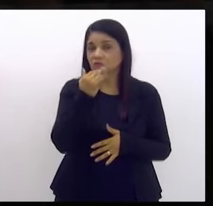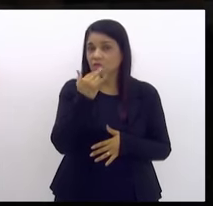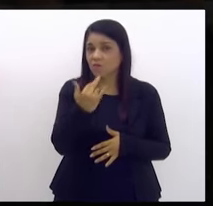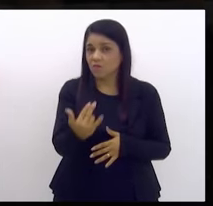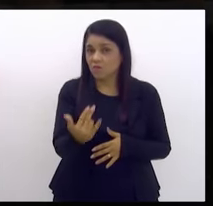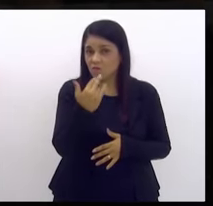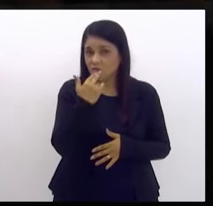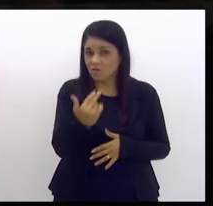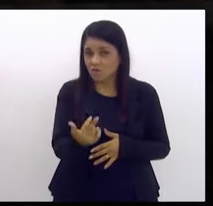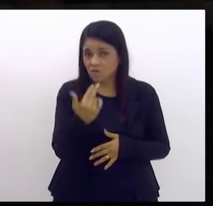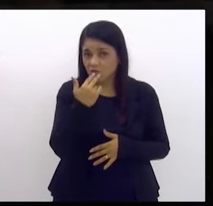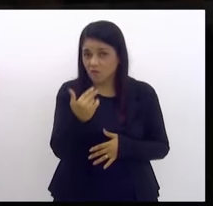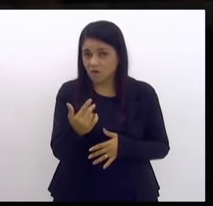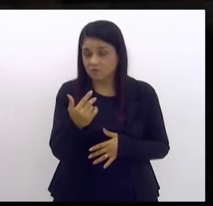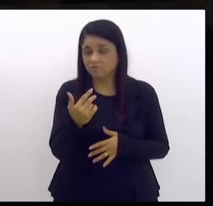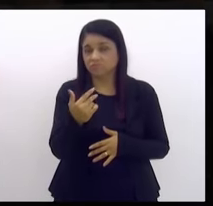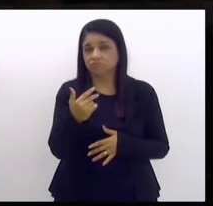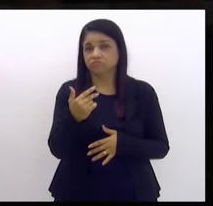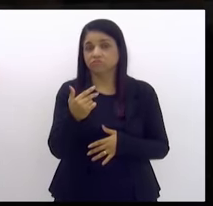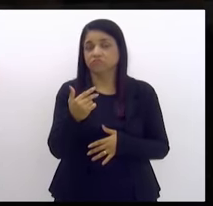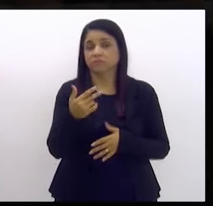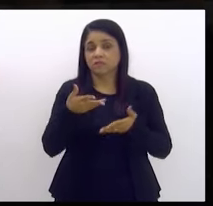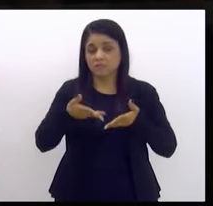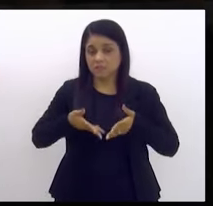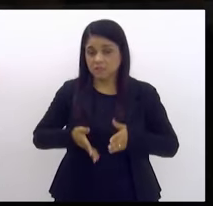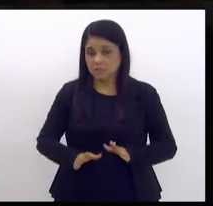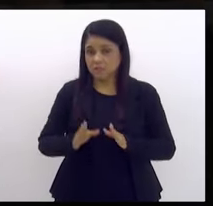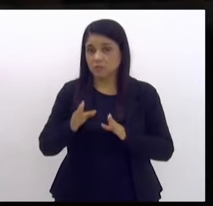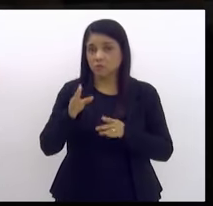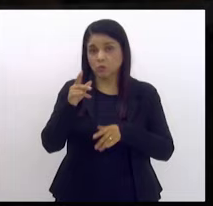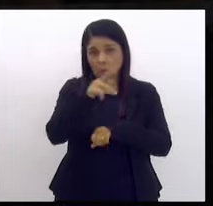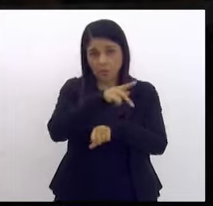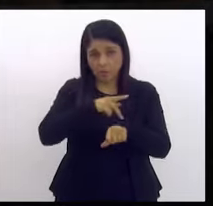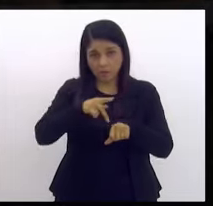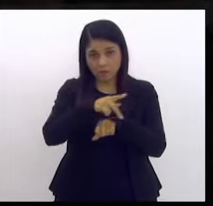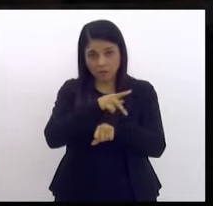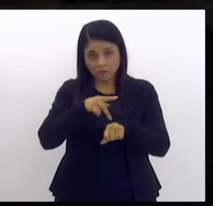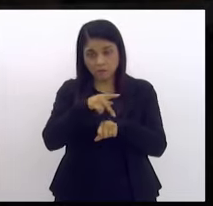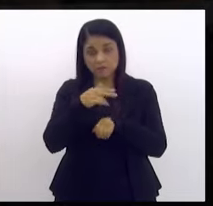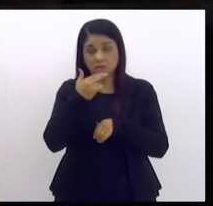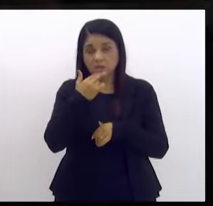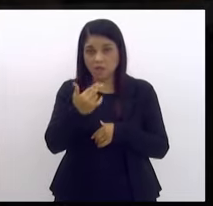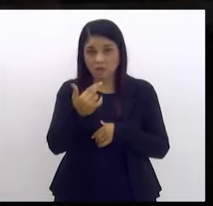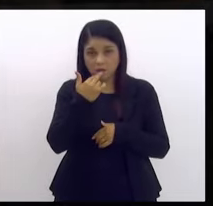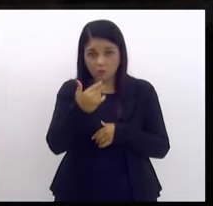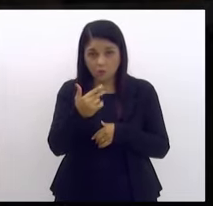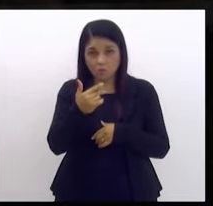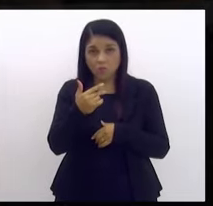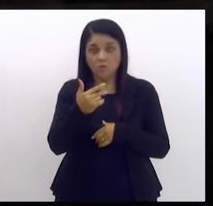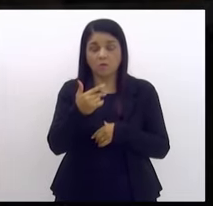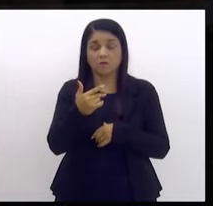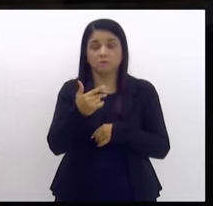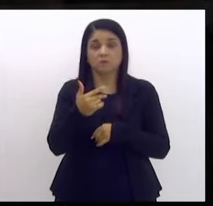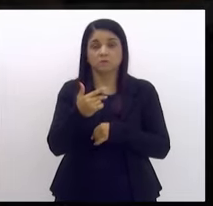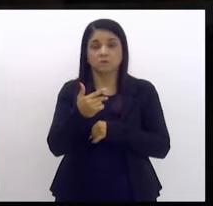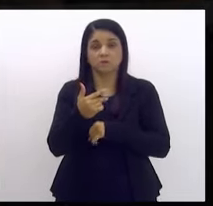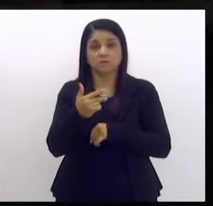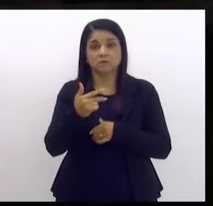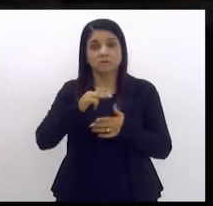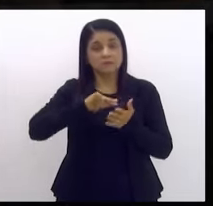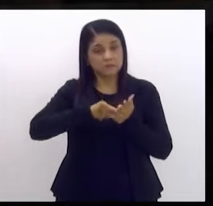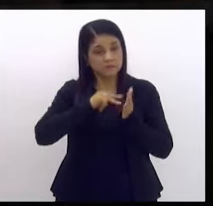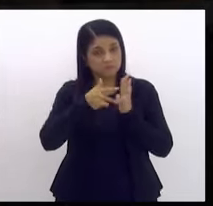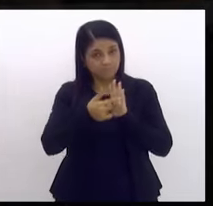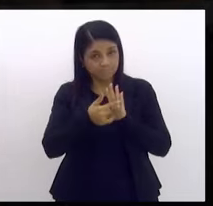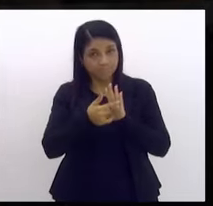nativos plenos que fazem com que aquela língua seja também um veículo cheio, carregado de